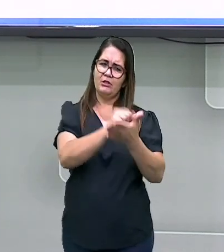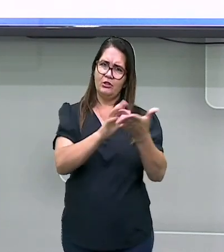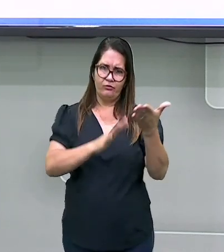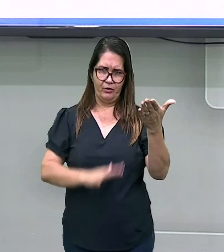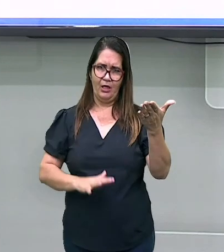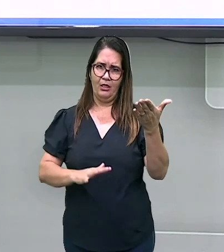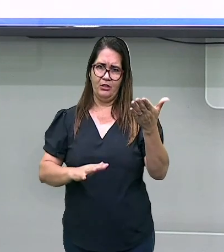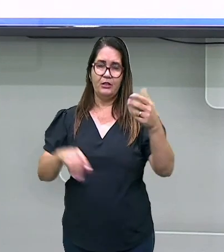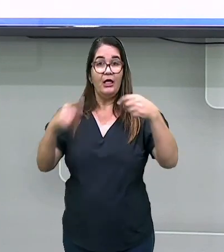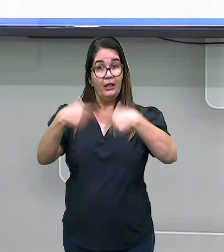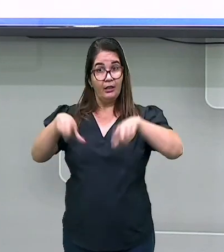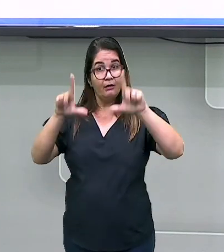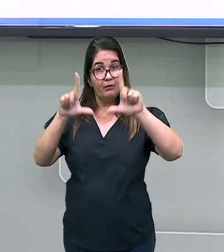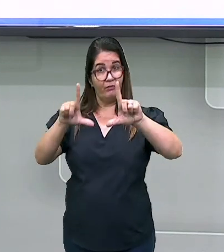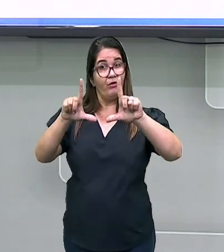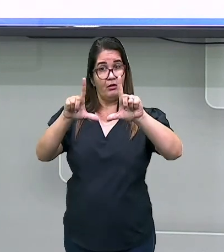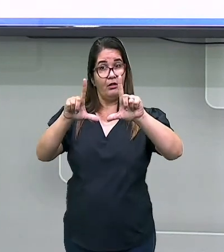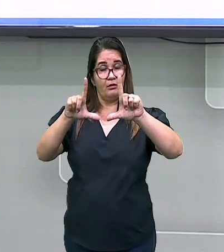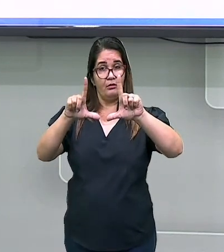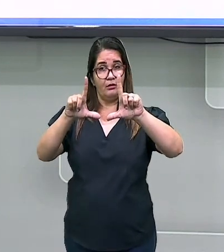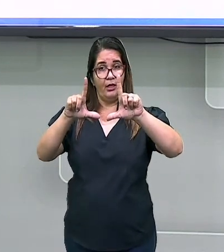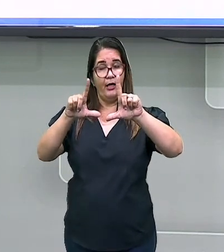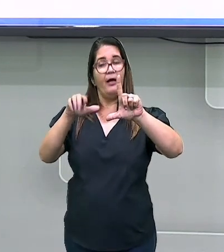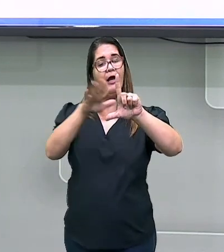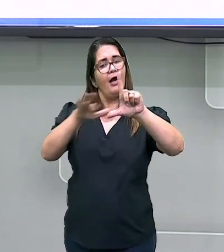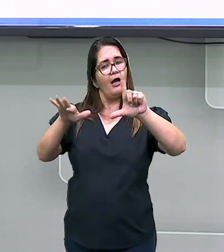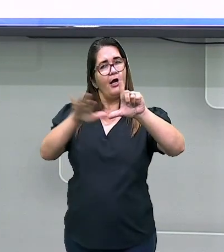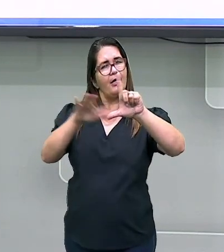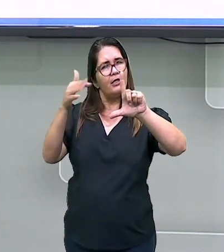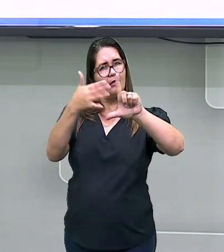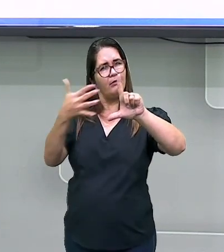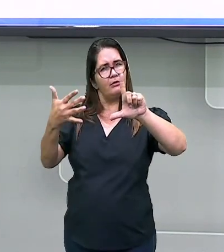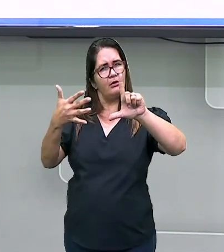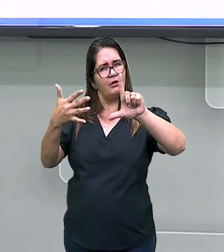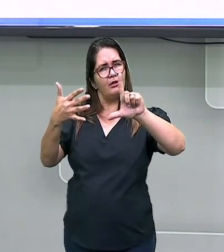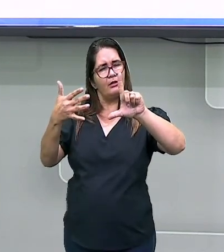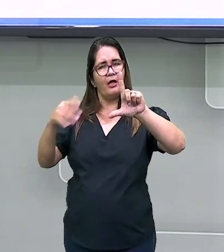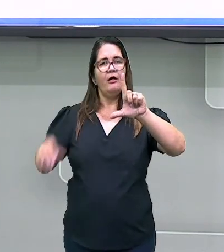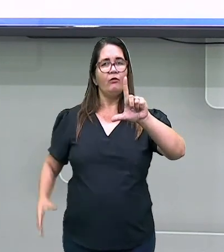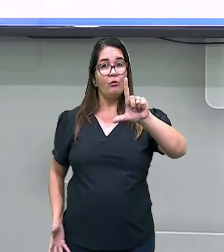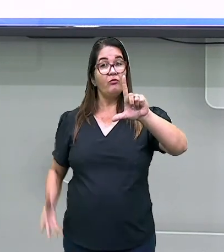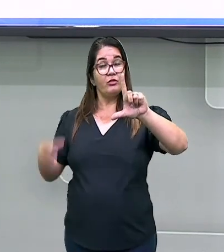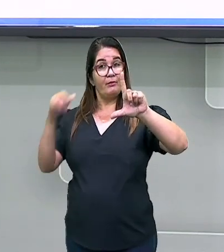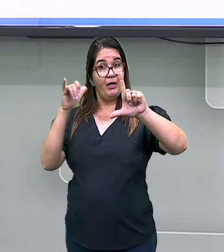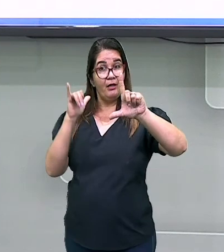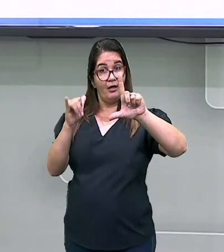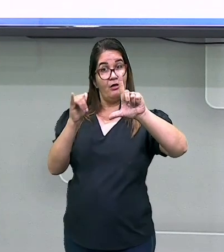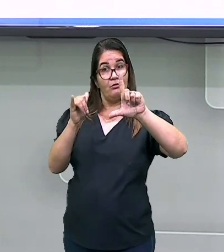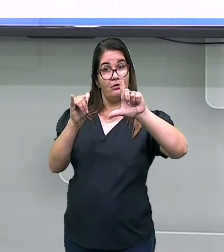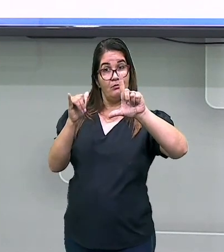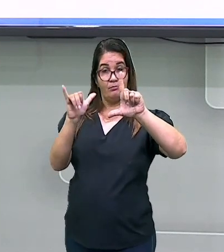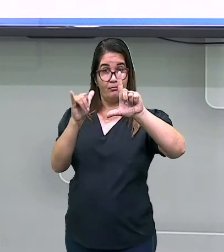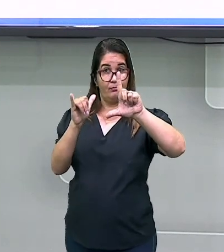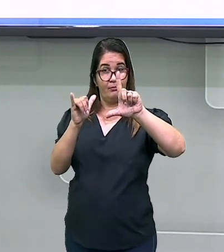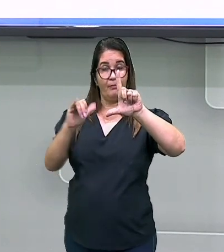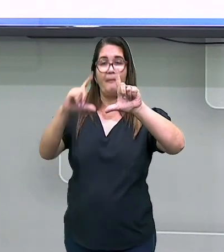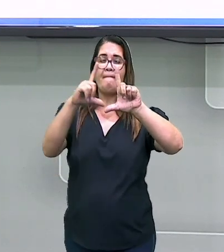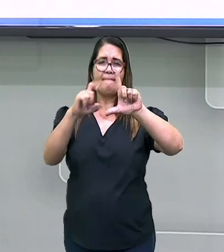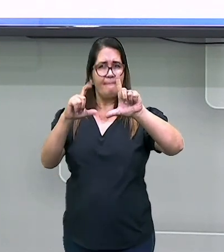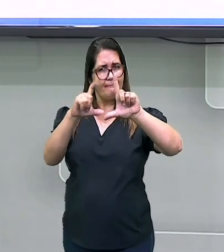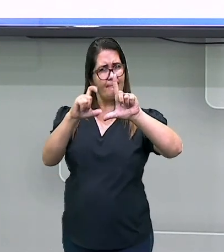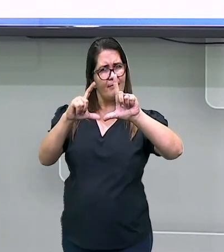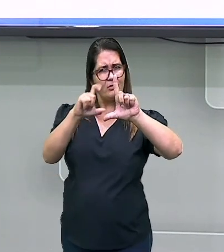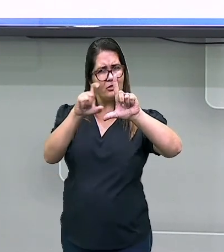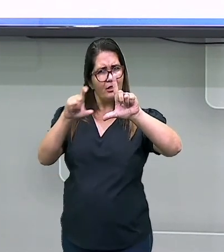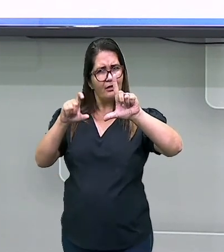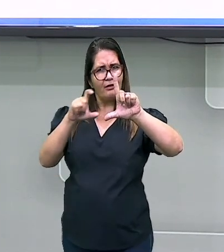portal SMED ED. Você pode estar acessando de maneira muito fácil. É só você apontar a câmera do seu celular para essa